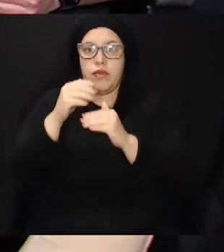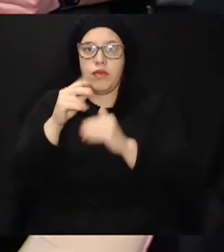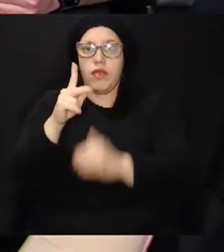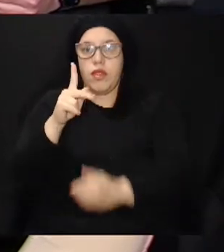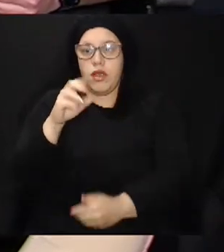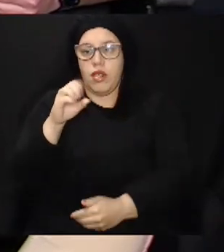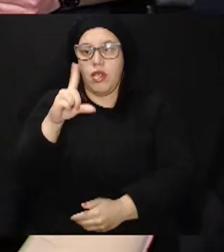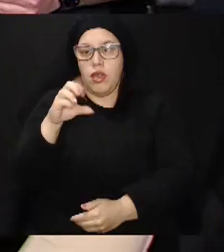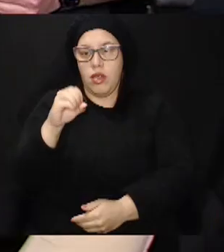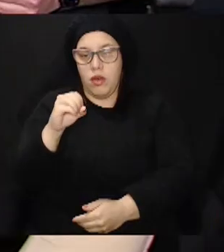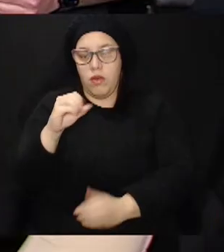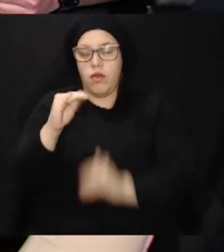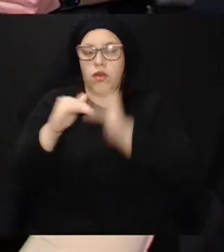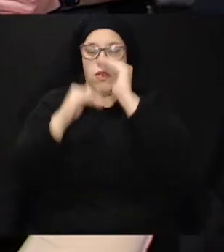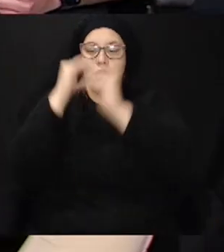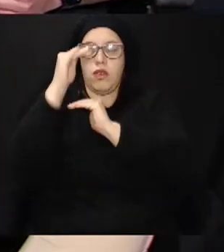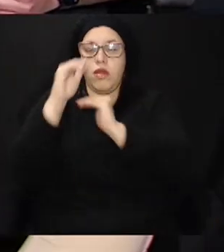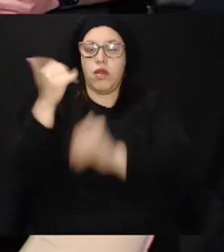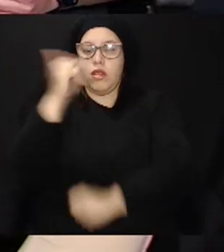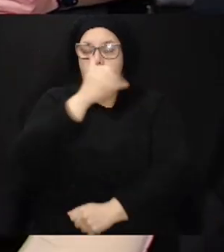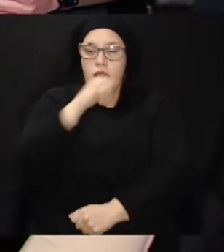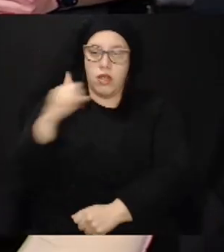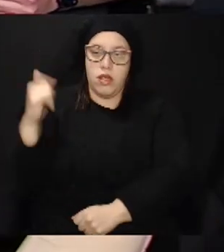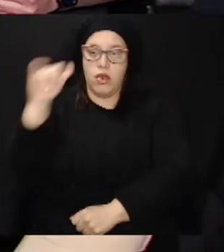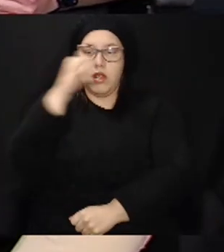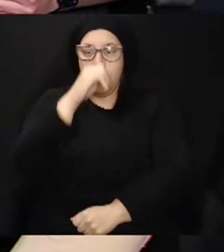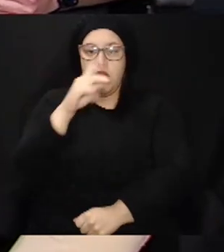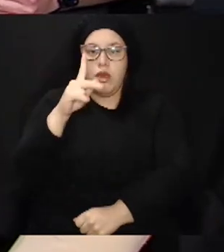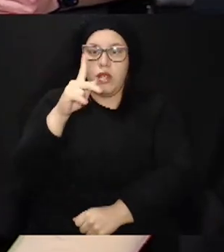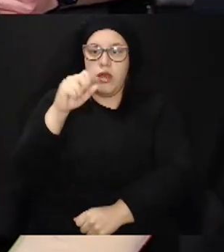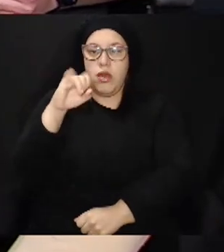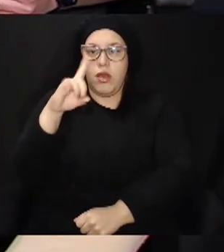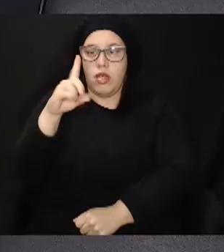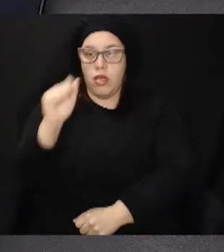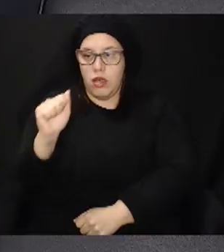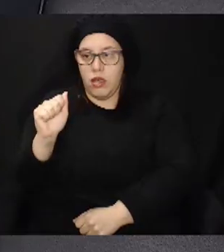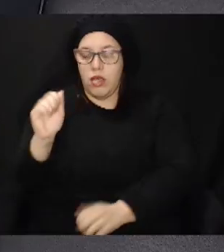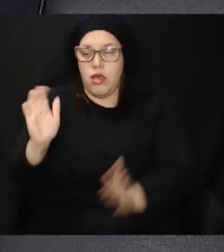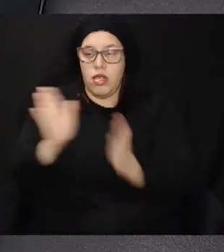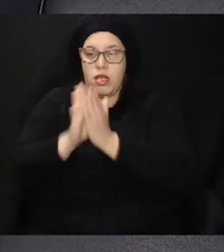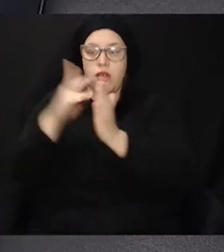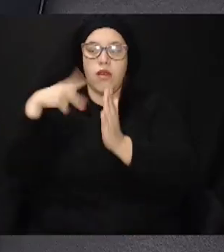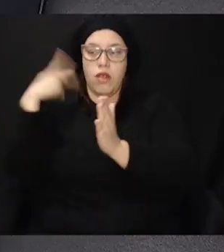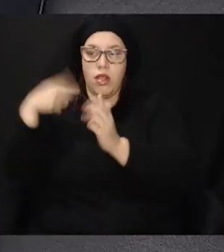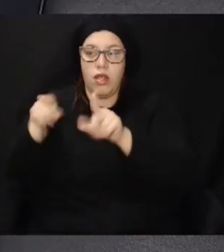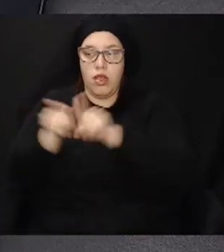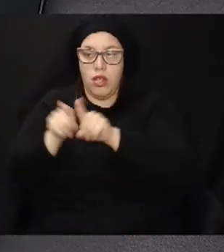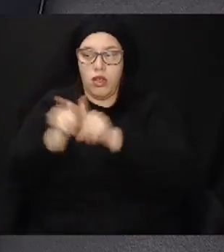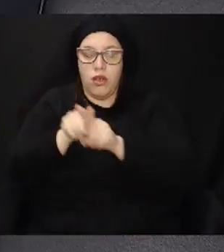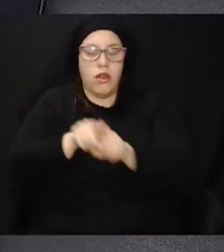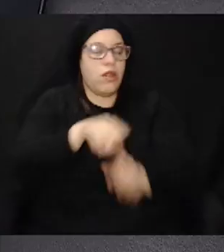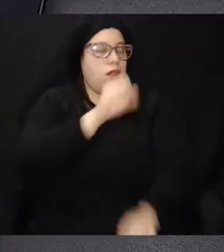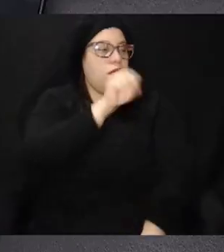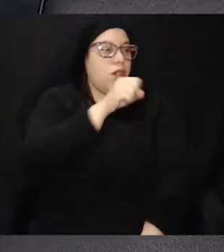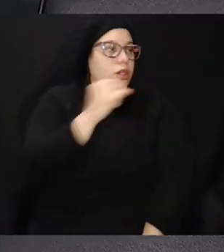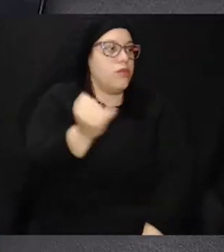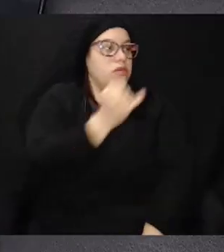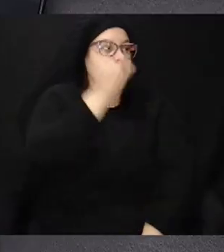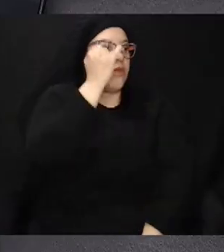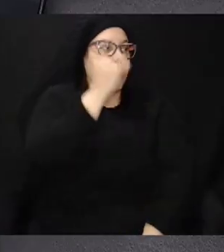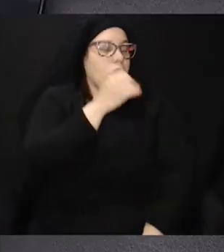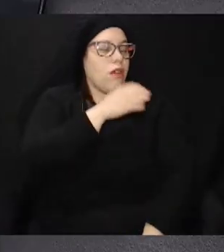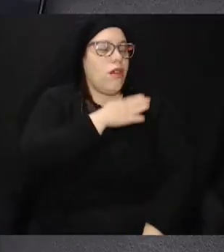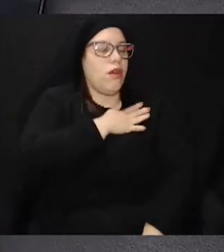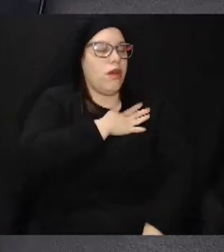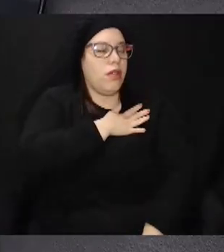e Desenvolvimento Aeroportuário, o PIDA, né? Você está comandando essa frente também, né? Sim, é uma frente muito importante também, nós estamos unindo,